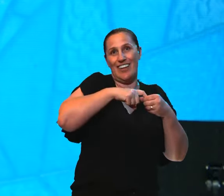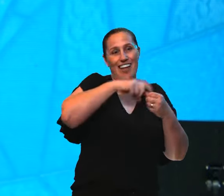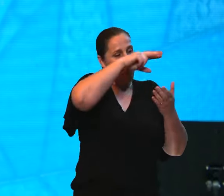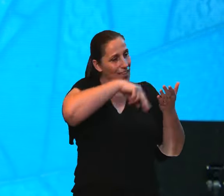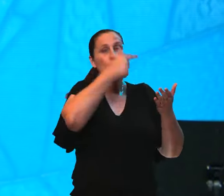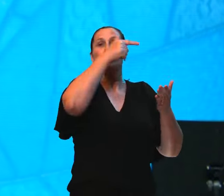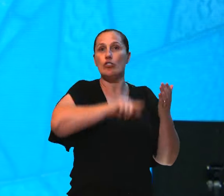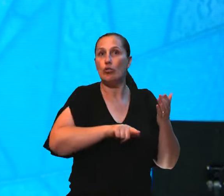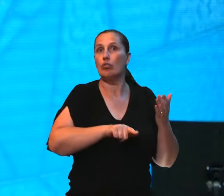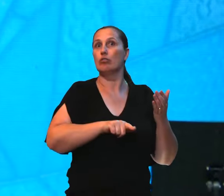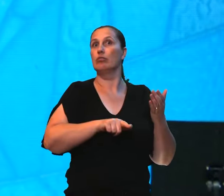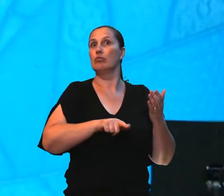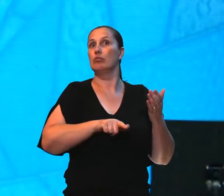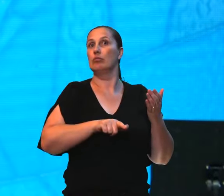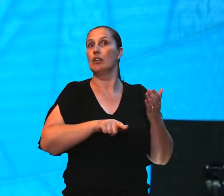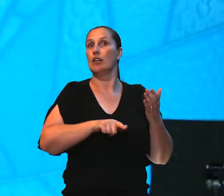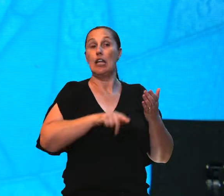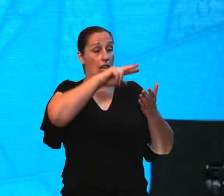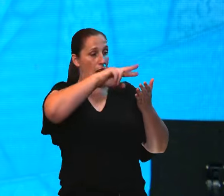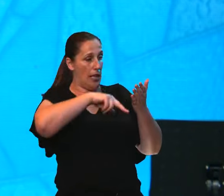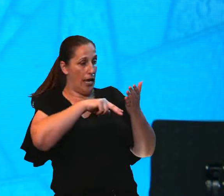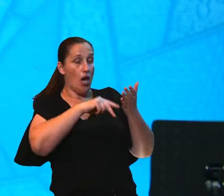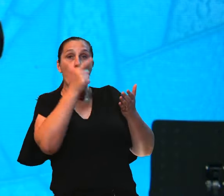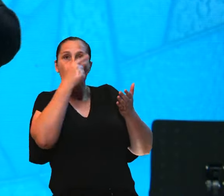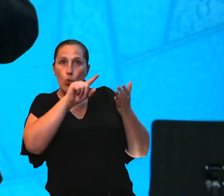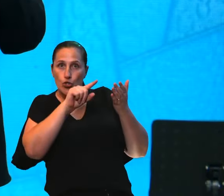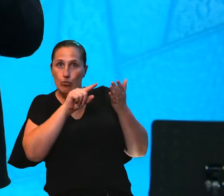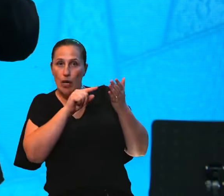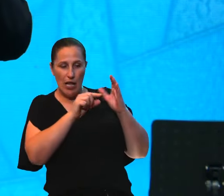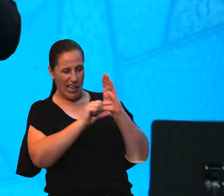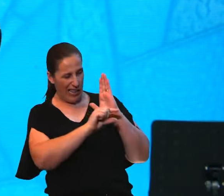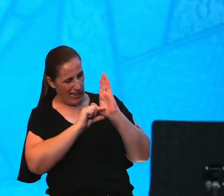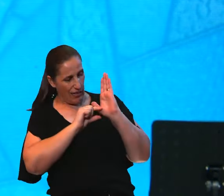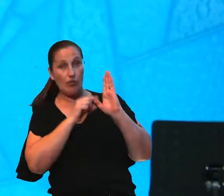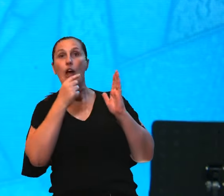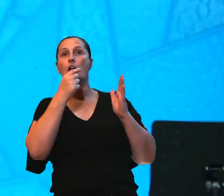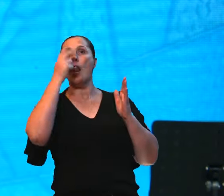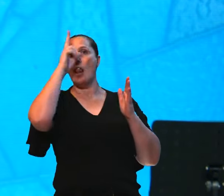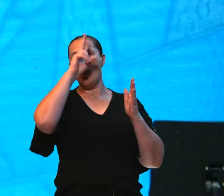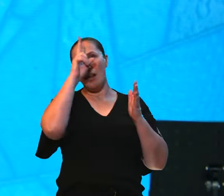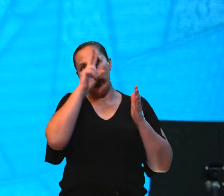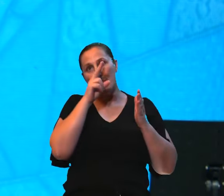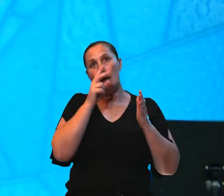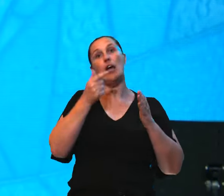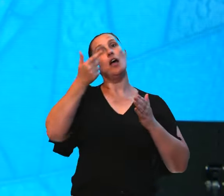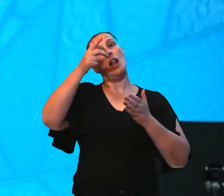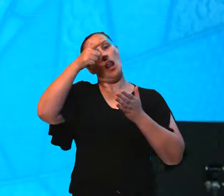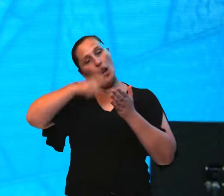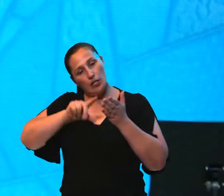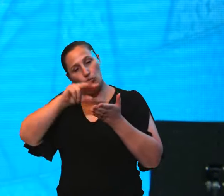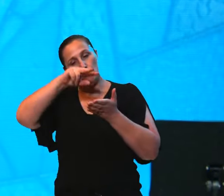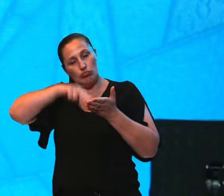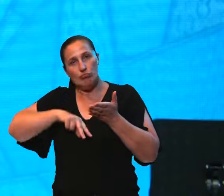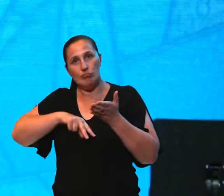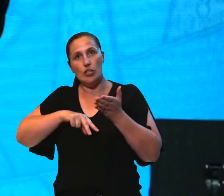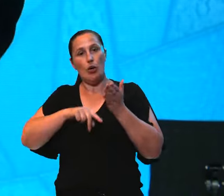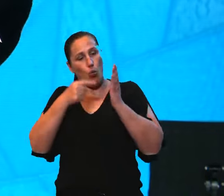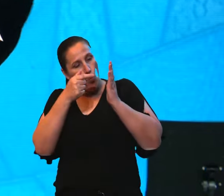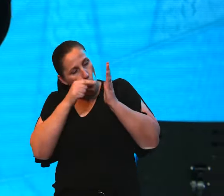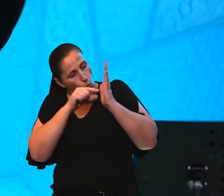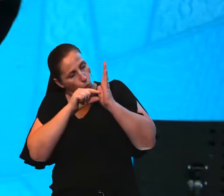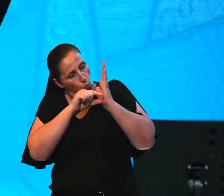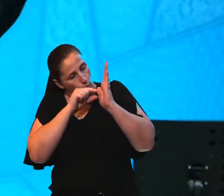não não não não faz o seguinte você lê quando chegou na última linha você não lembra o que você leu vira a página e lê a próxima página na última linha você não lembra